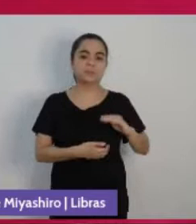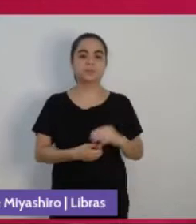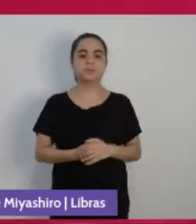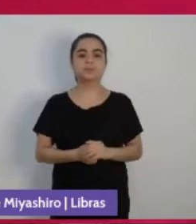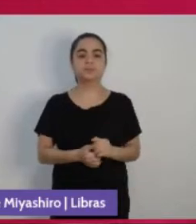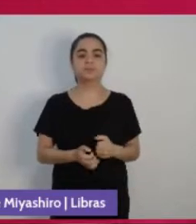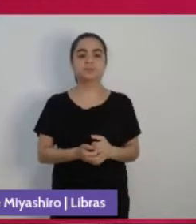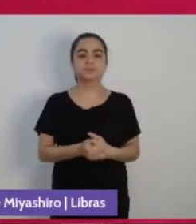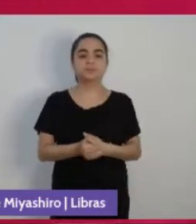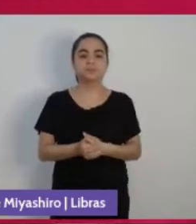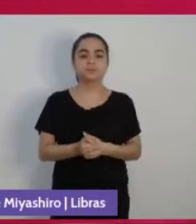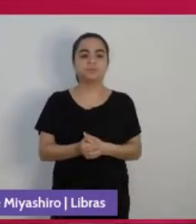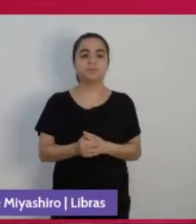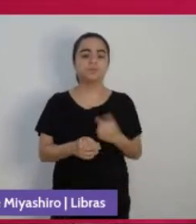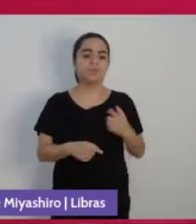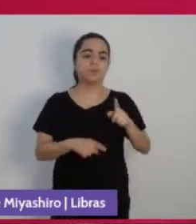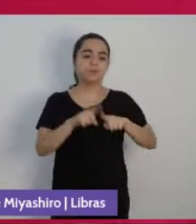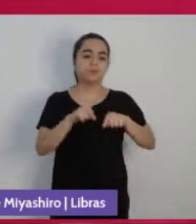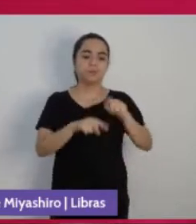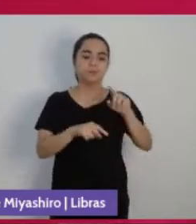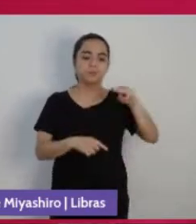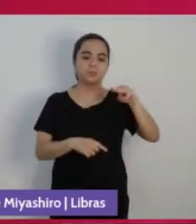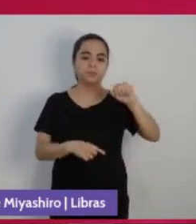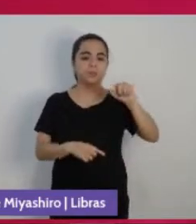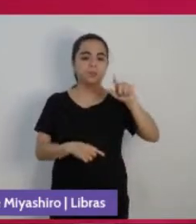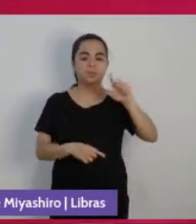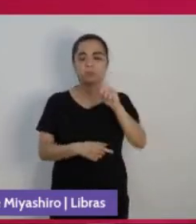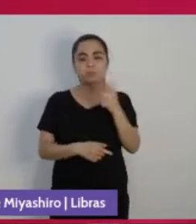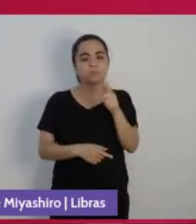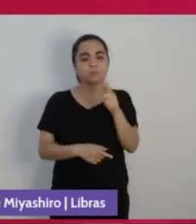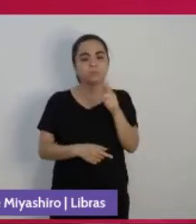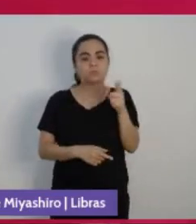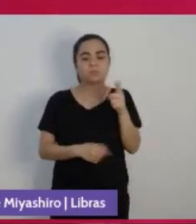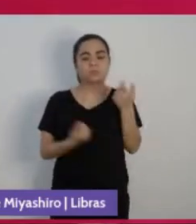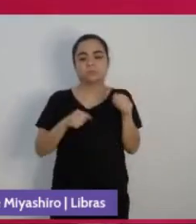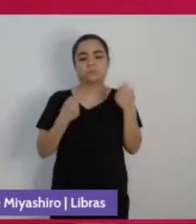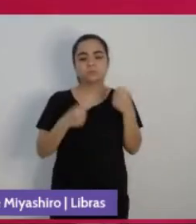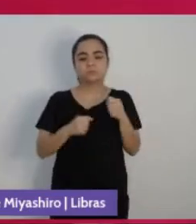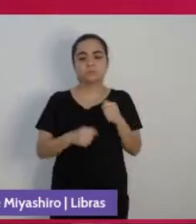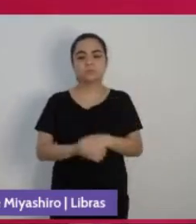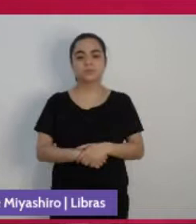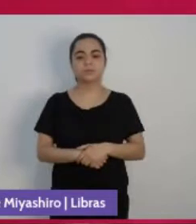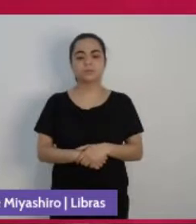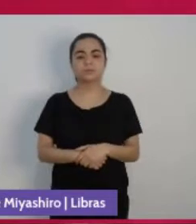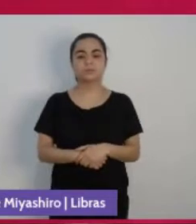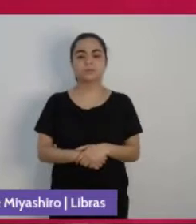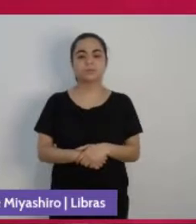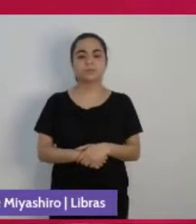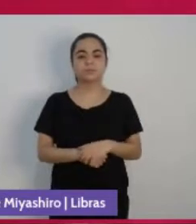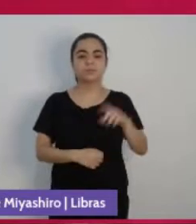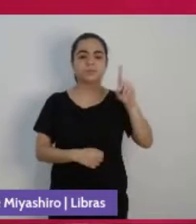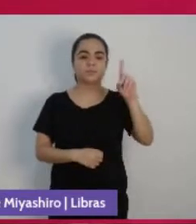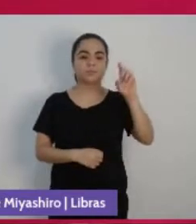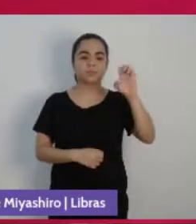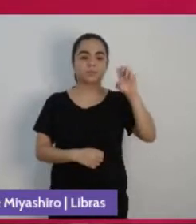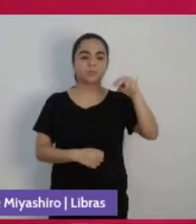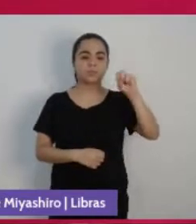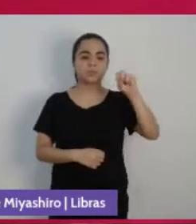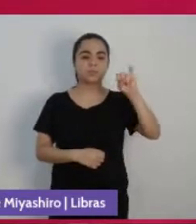o acessório de magnificação. Ok. E densidade